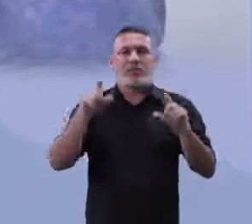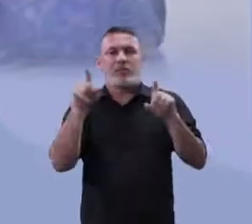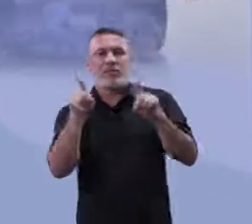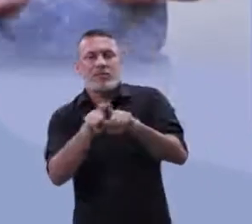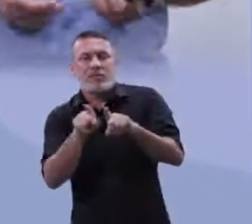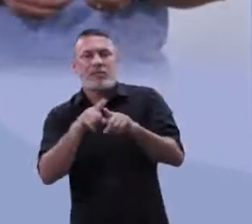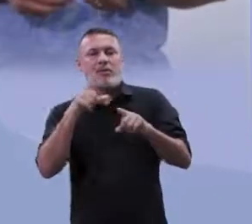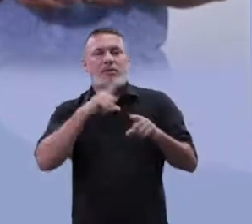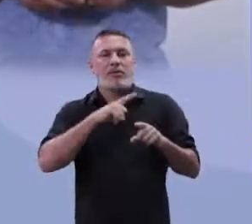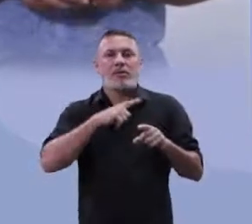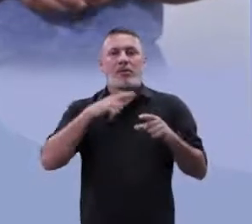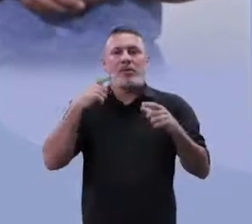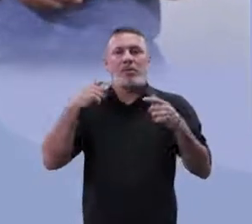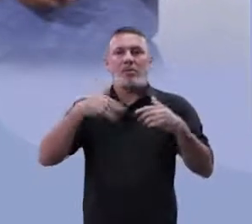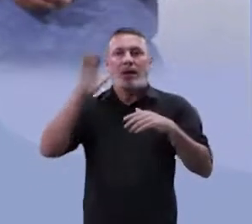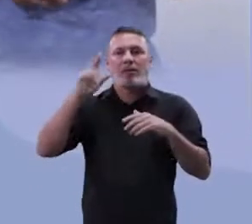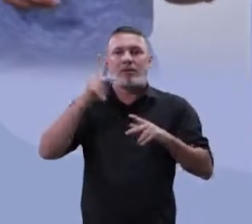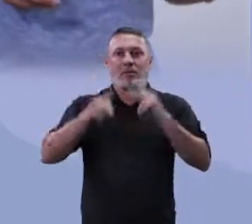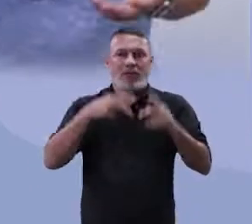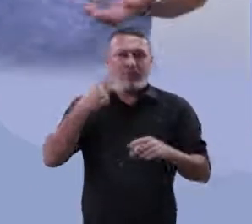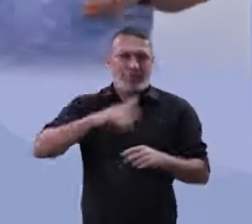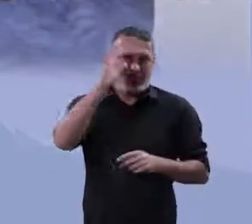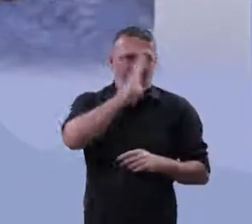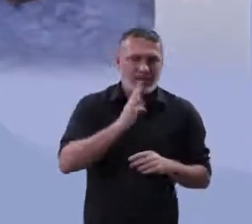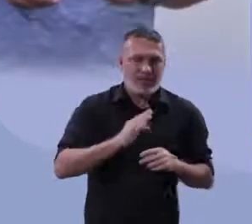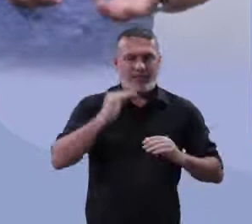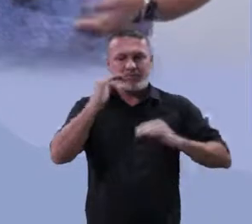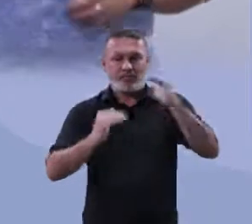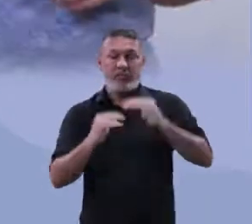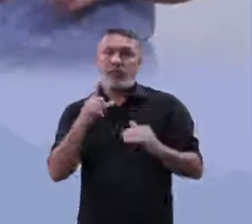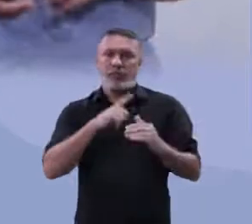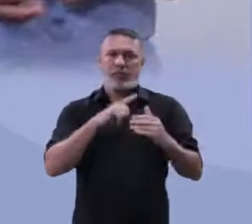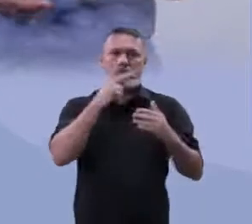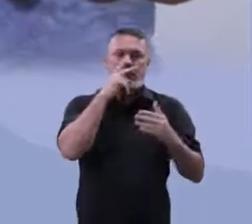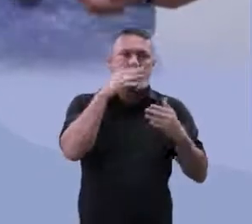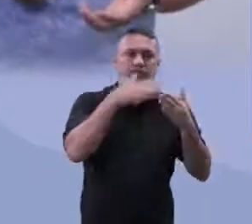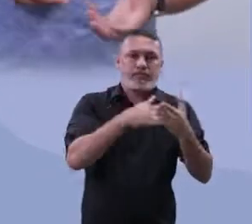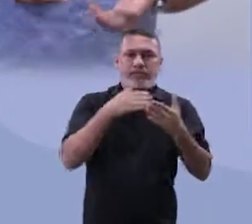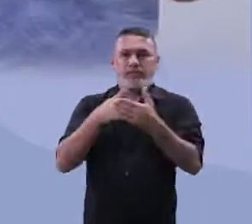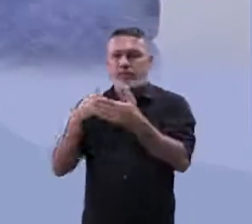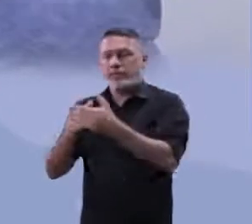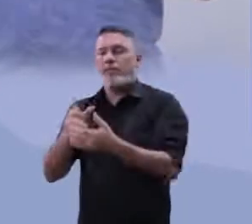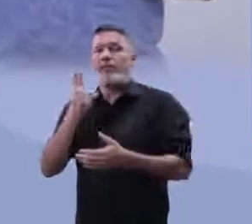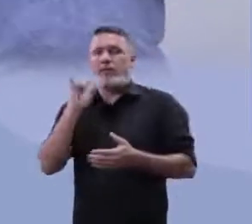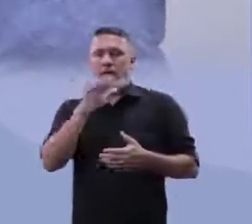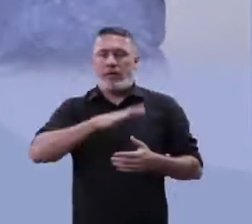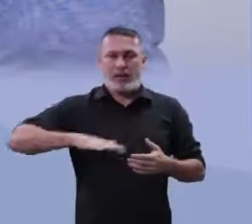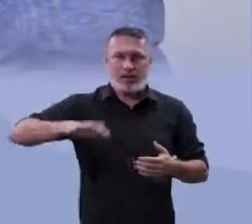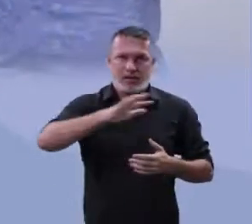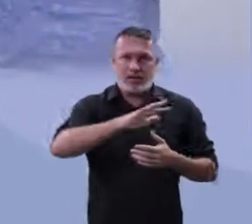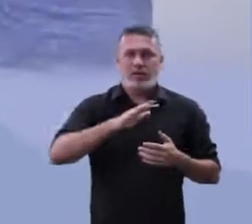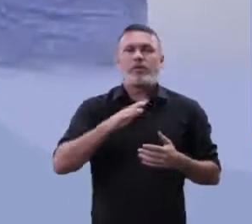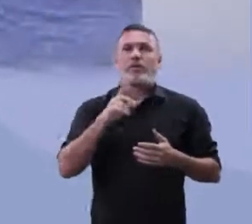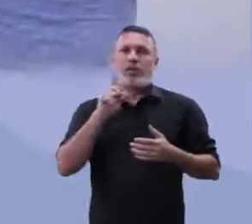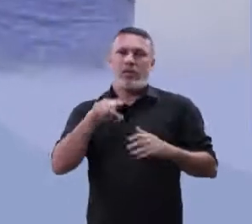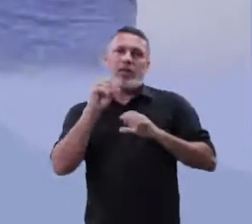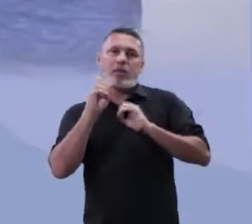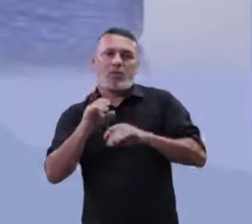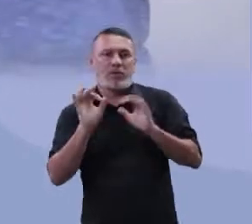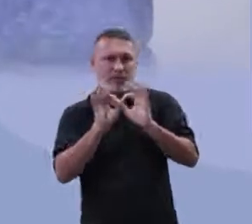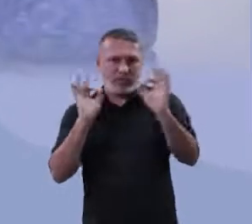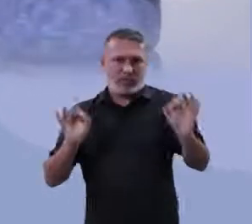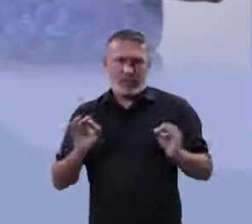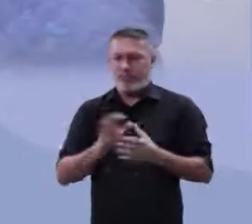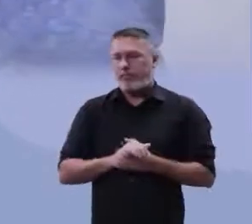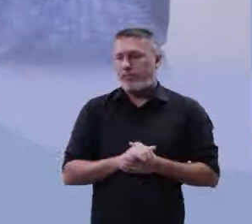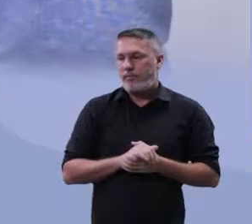das comunidades mais carentes do nosso Brasil, eles podem também ser um certo bloqueio para isso aí, para a educação